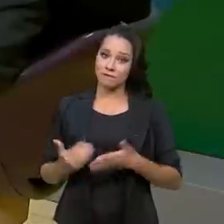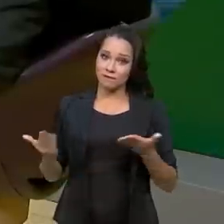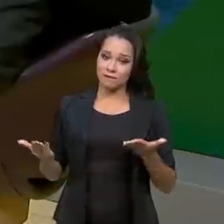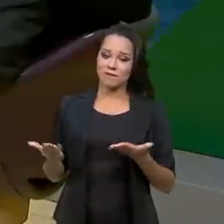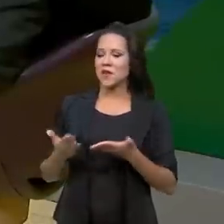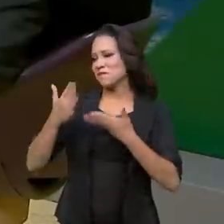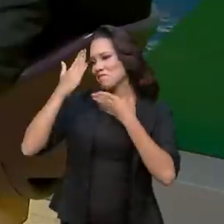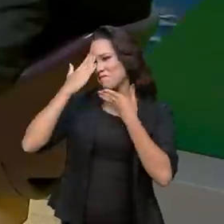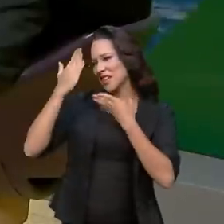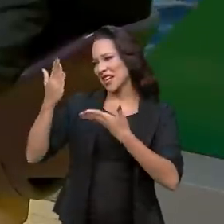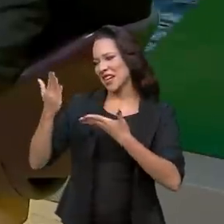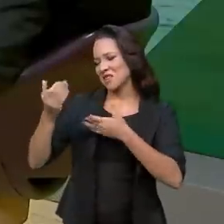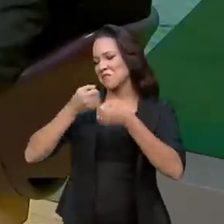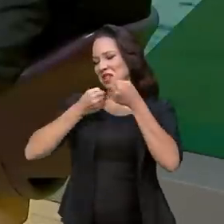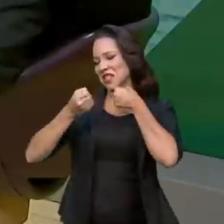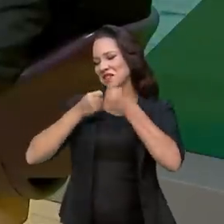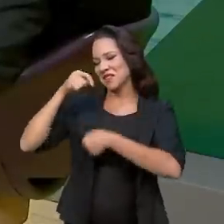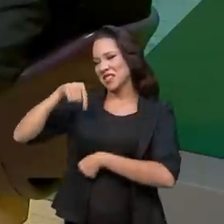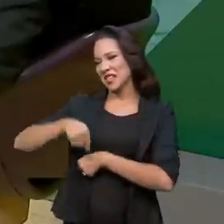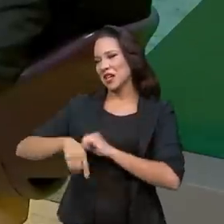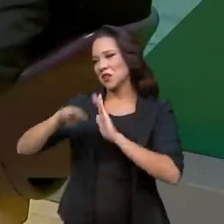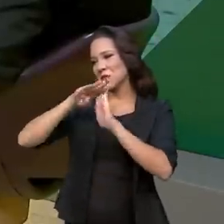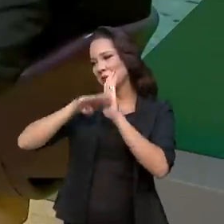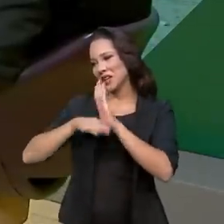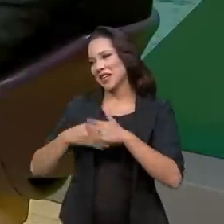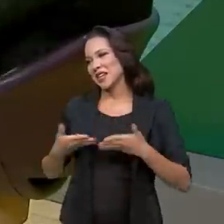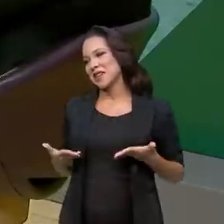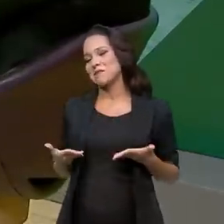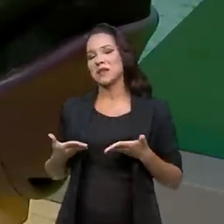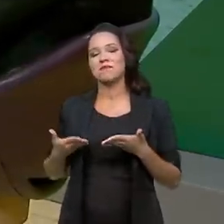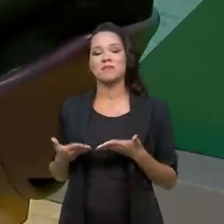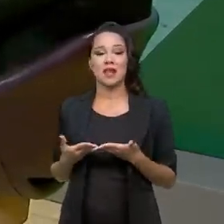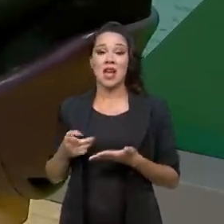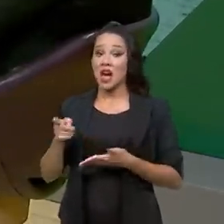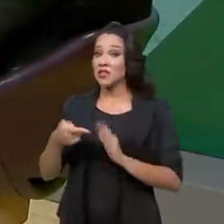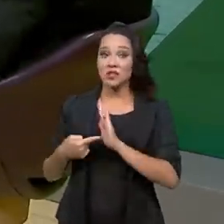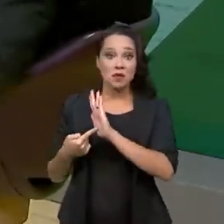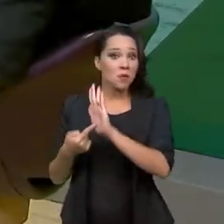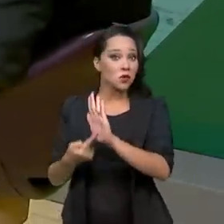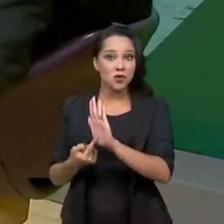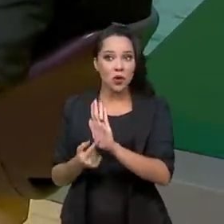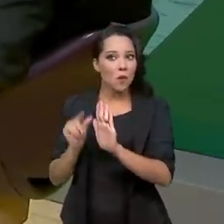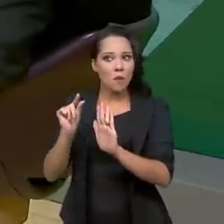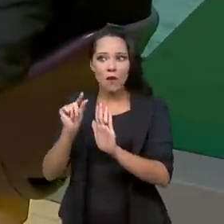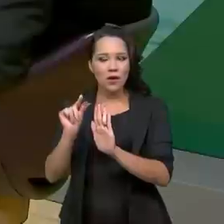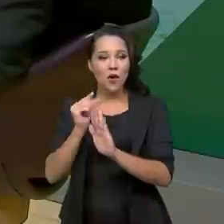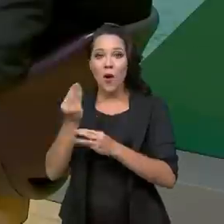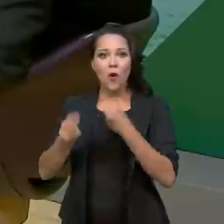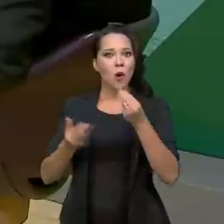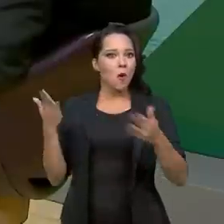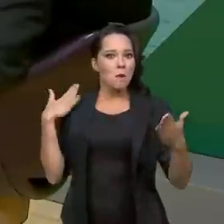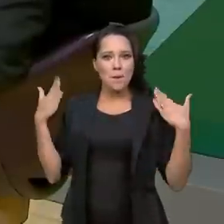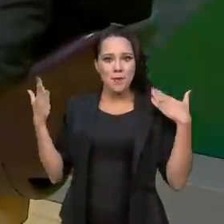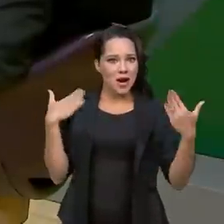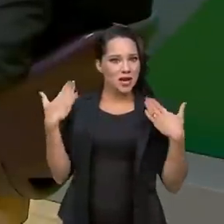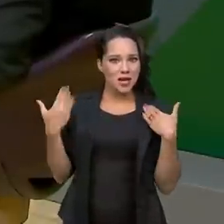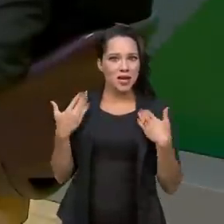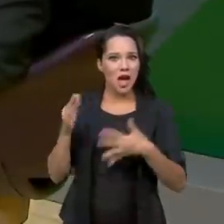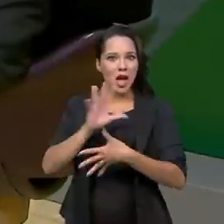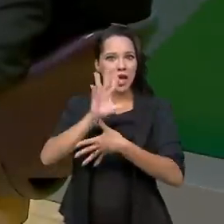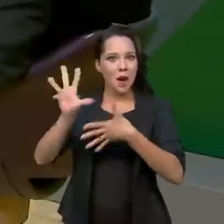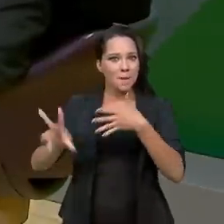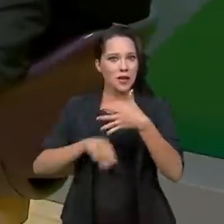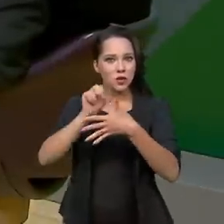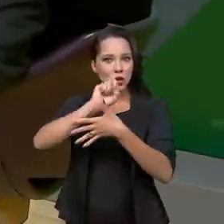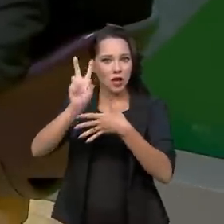Almirante, muito obrigado pela entrevista aqui no Brasil em Pauta. Creio que o senhor mostrou um pouquinho de como a Marinha e como a Amazônia